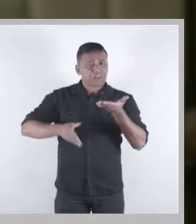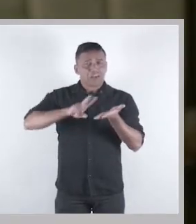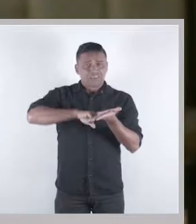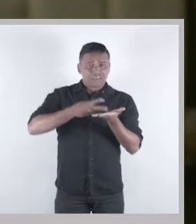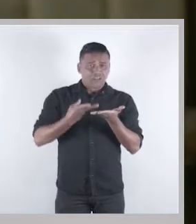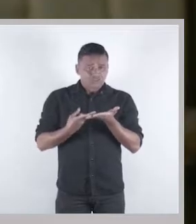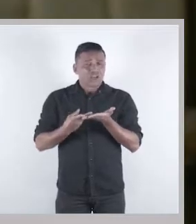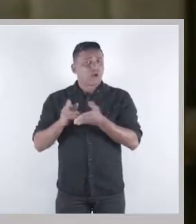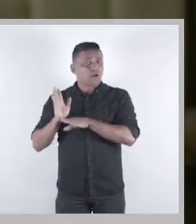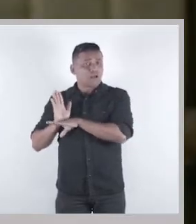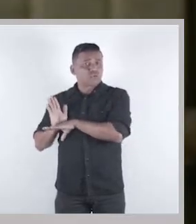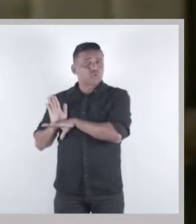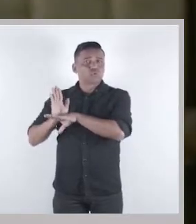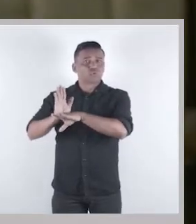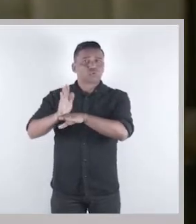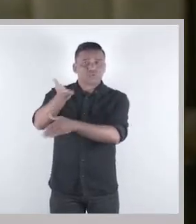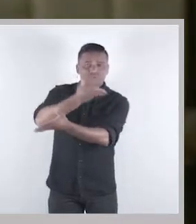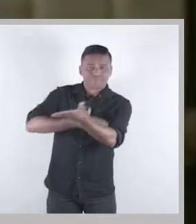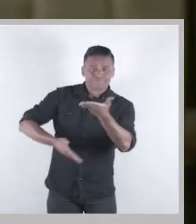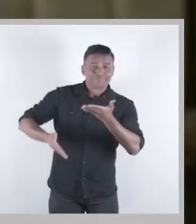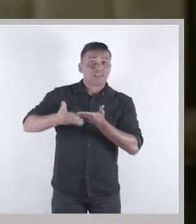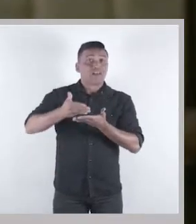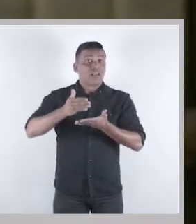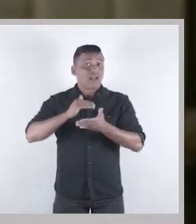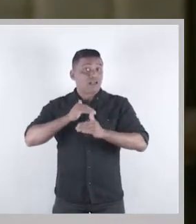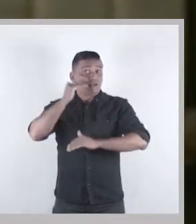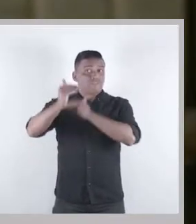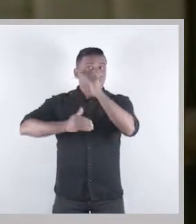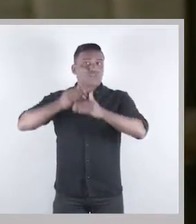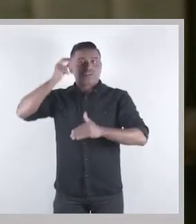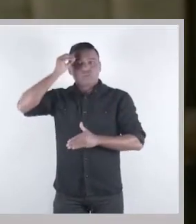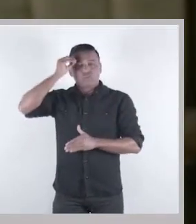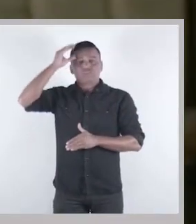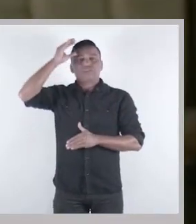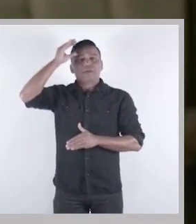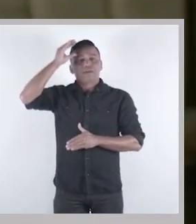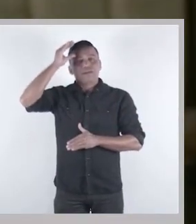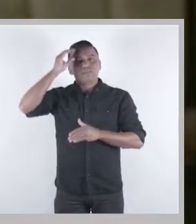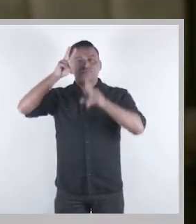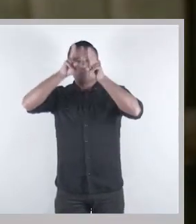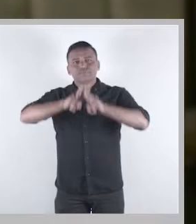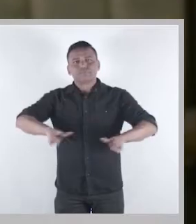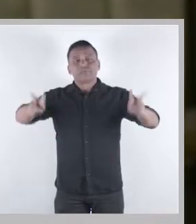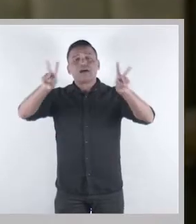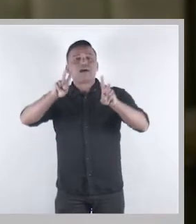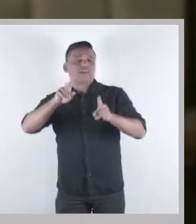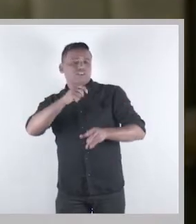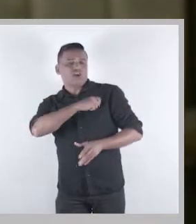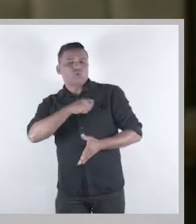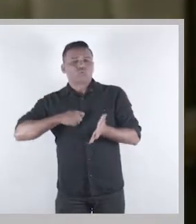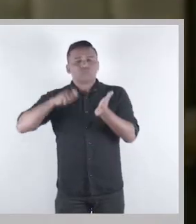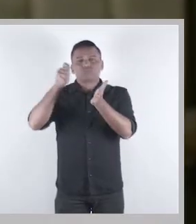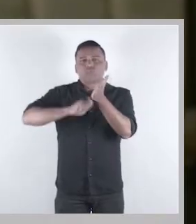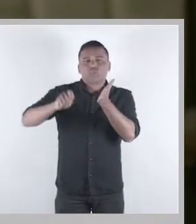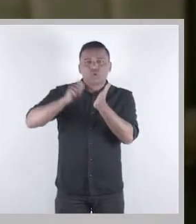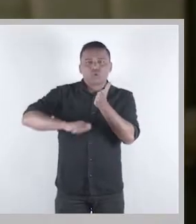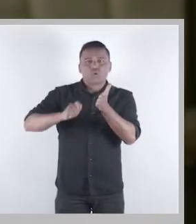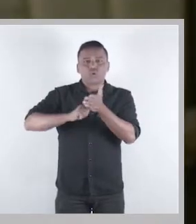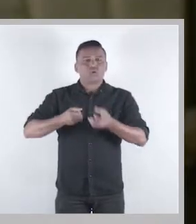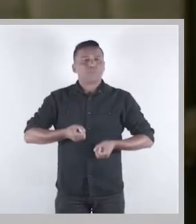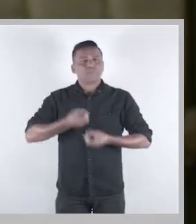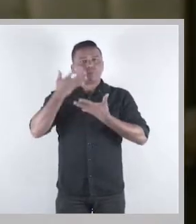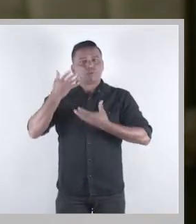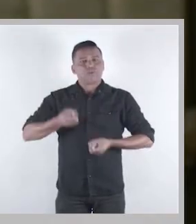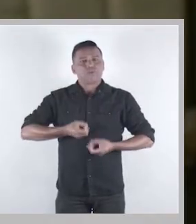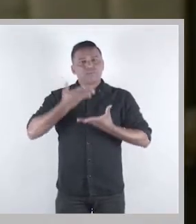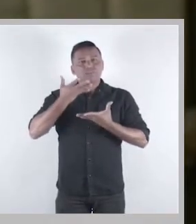e a idade do que está sendo feito pelos escritores poetas brasileiros Mas permite essa produção conjunta